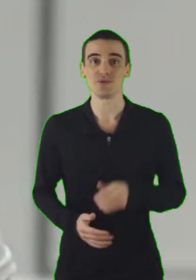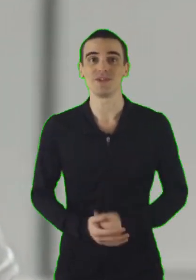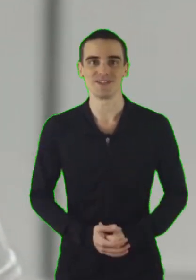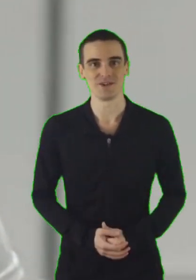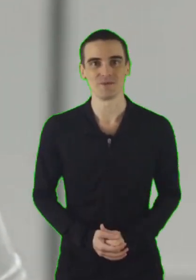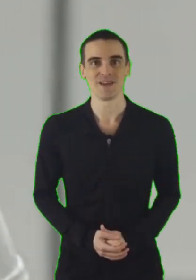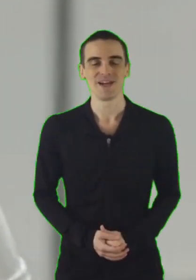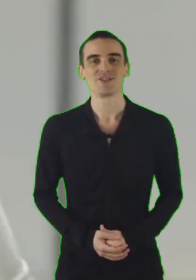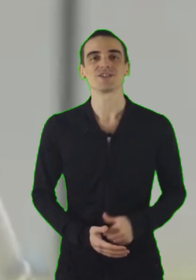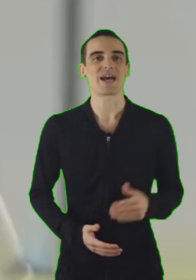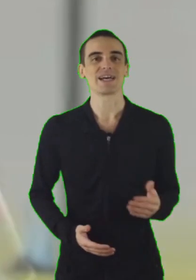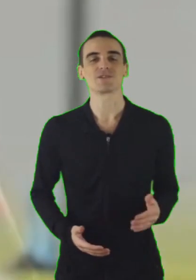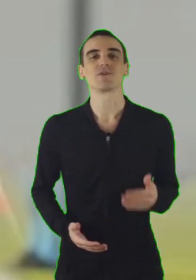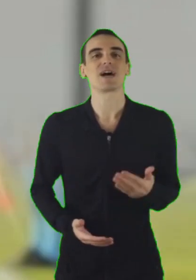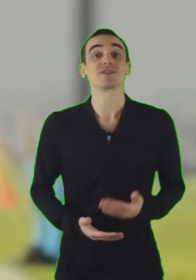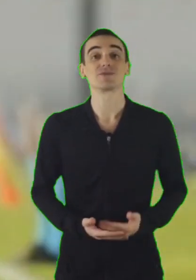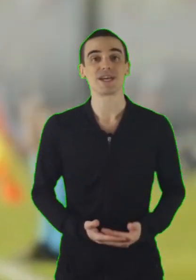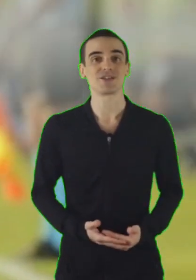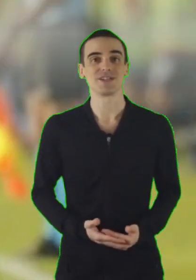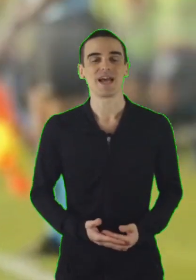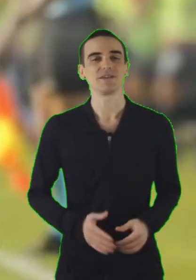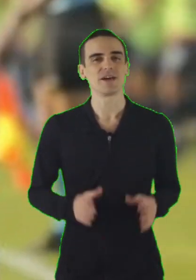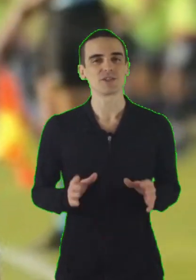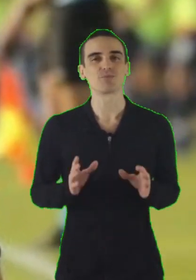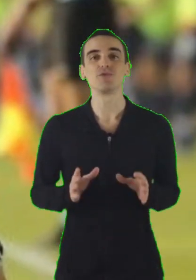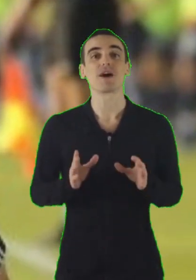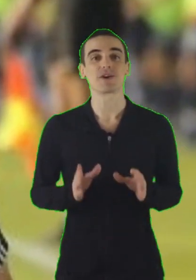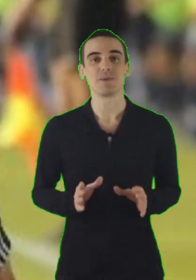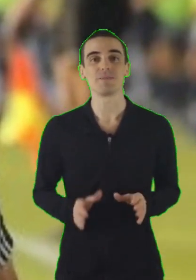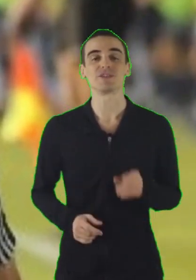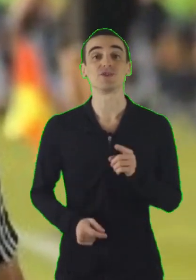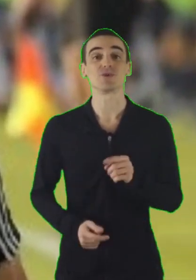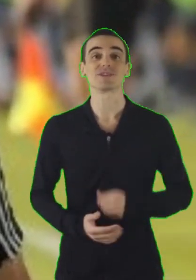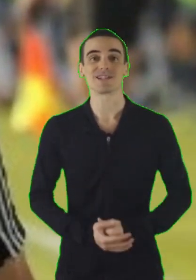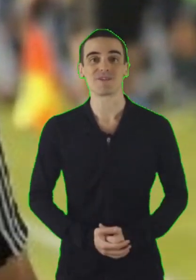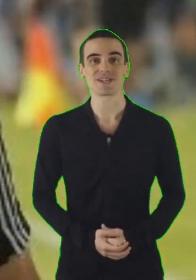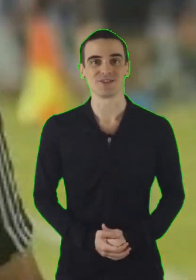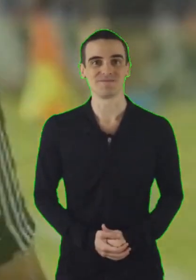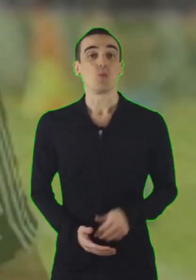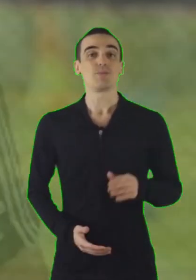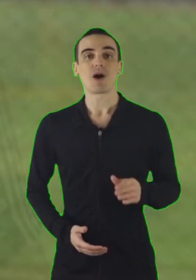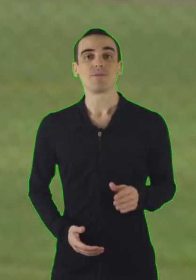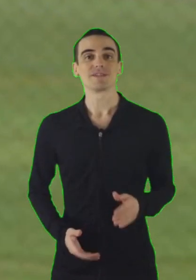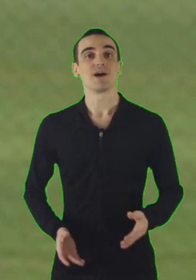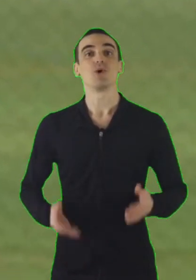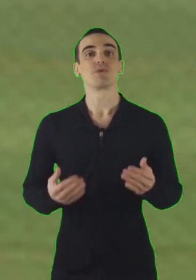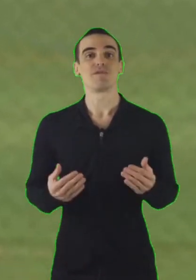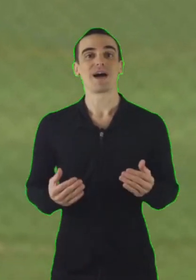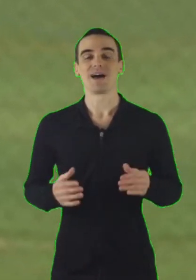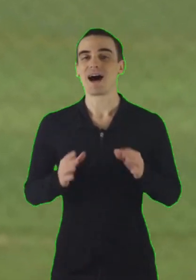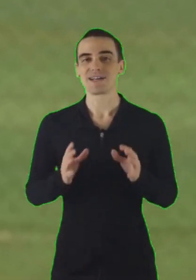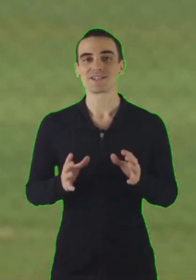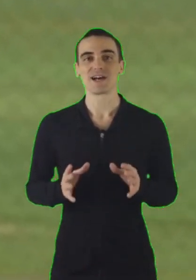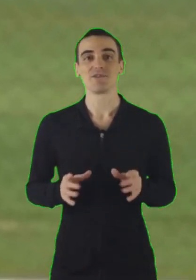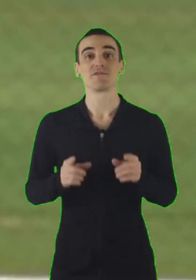com jogadores habilidosos e promissores, e Castro Ponce se encaixa perfeitamente nesse perfil. Tomás Castro Ponce tem se destacado no River